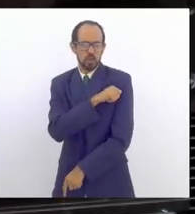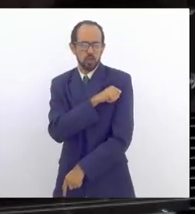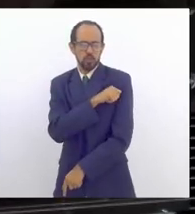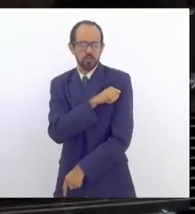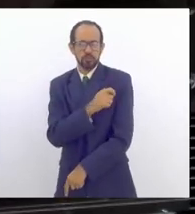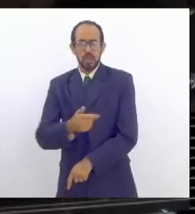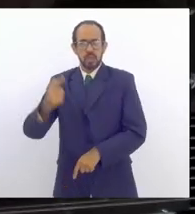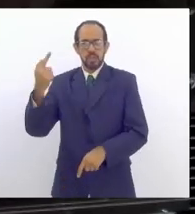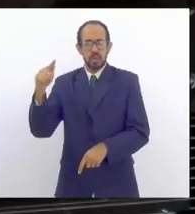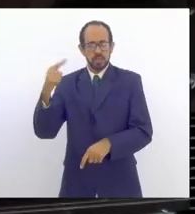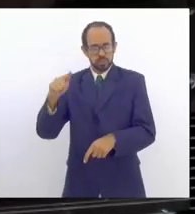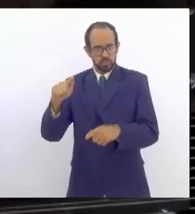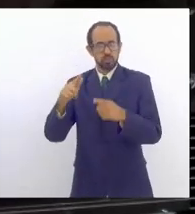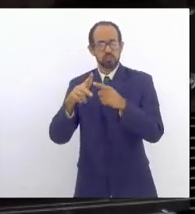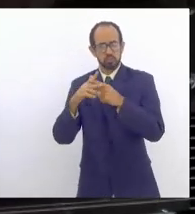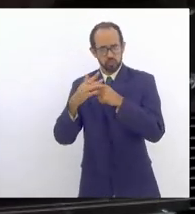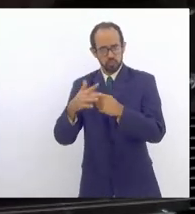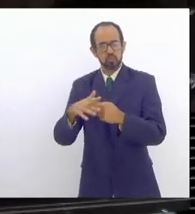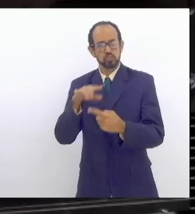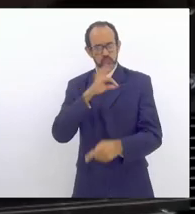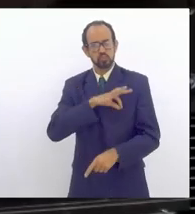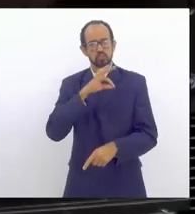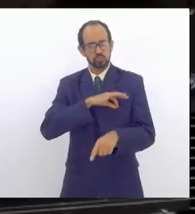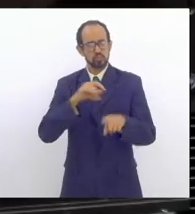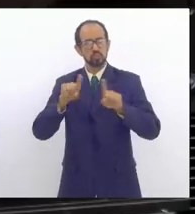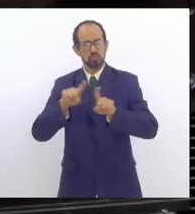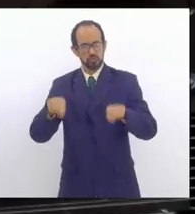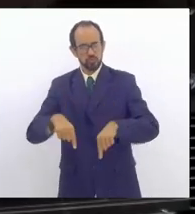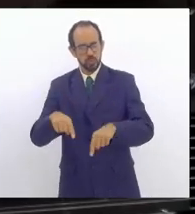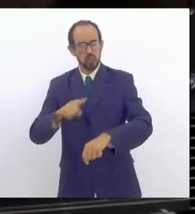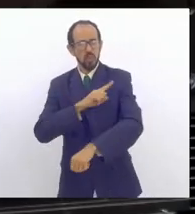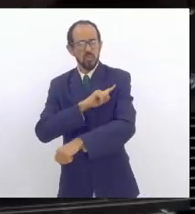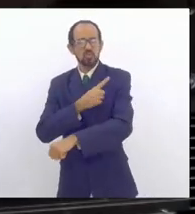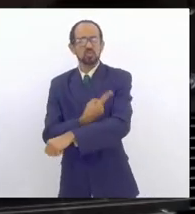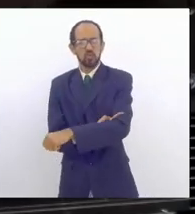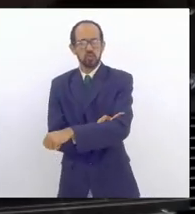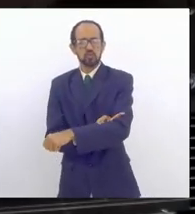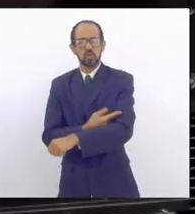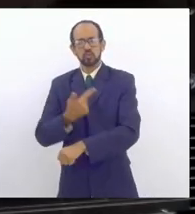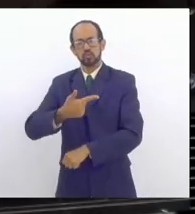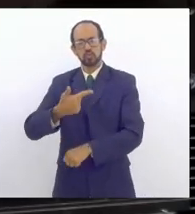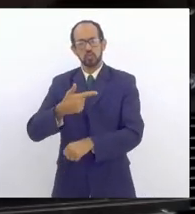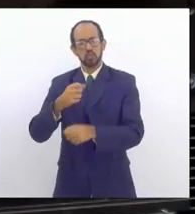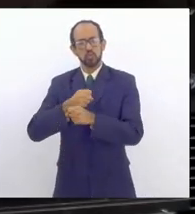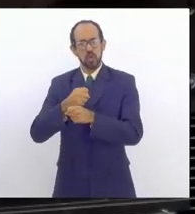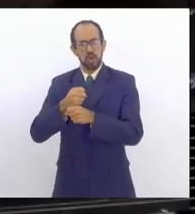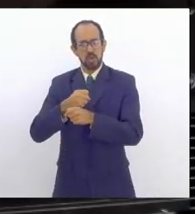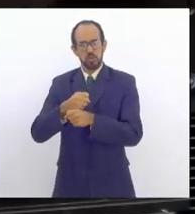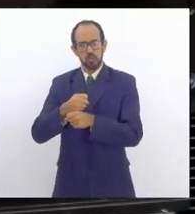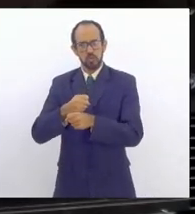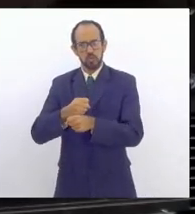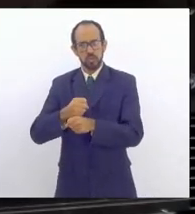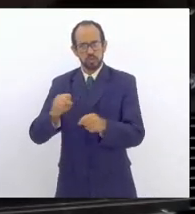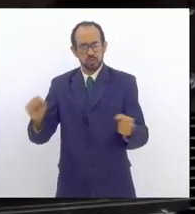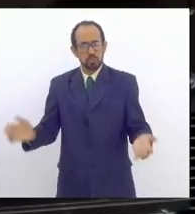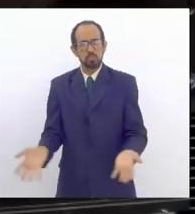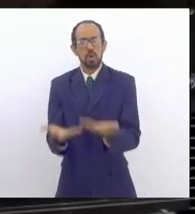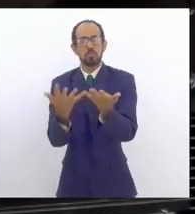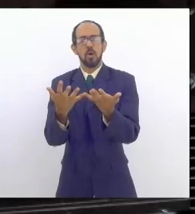recomposição salarial dos servidores. Este é o segundo ano consecutivo que promovemos a